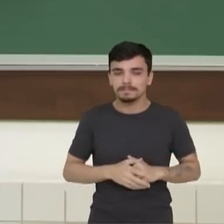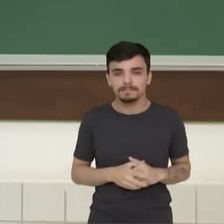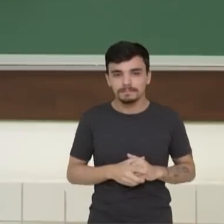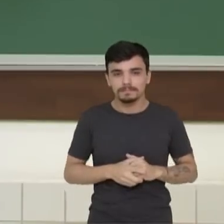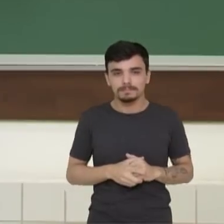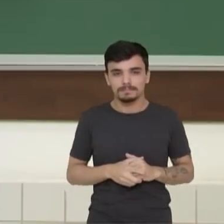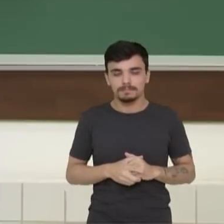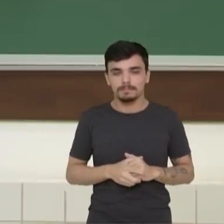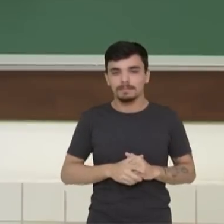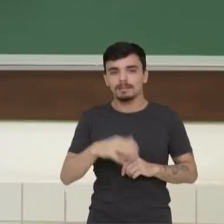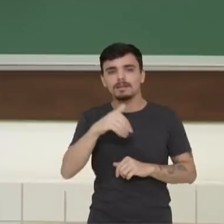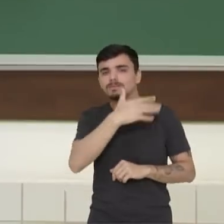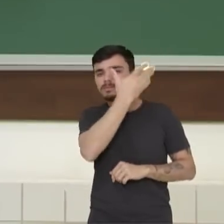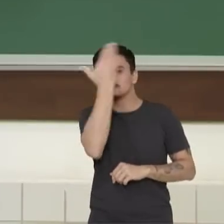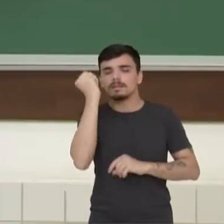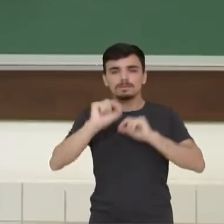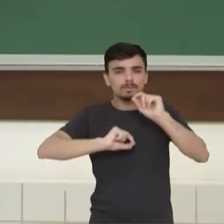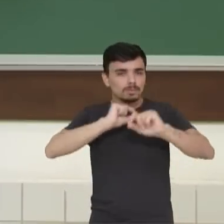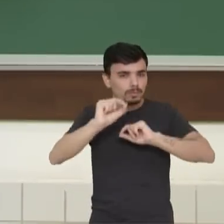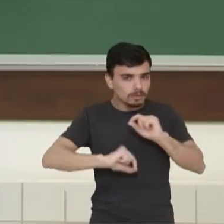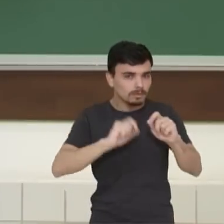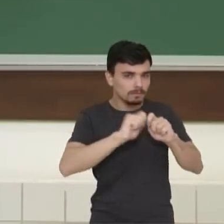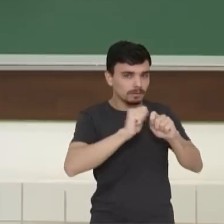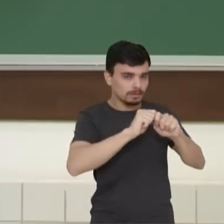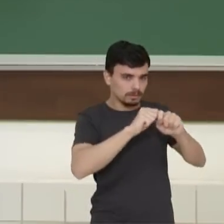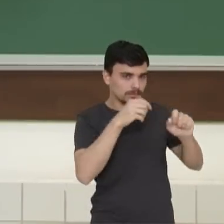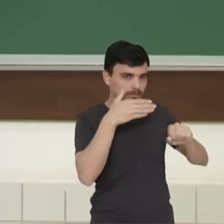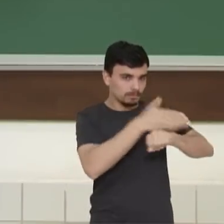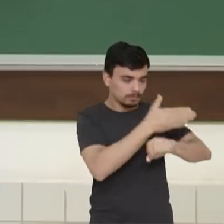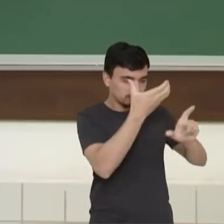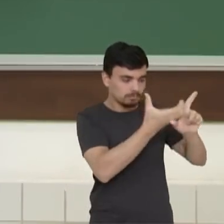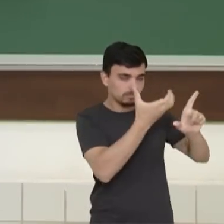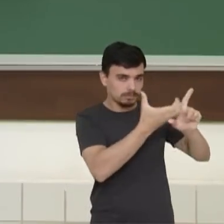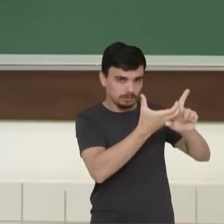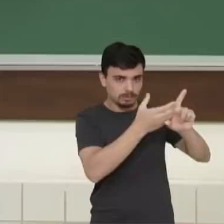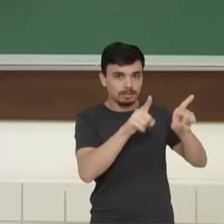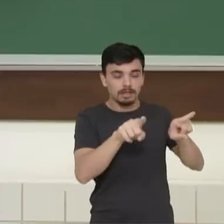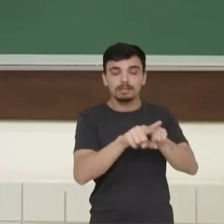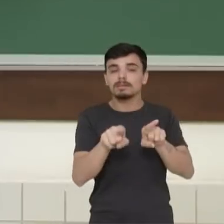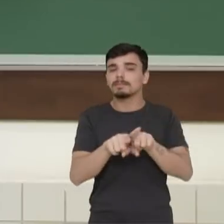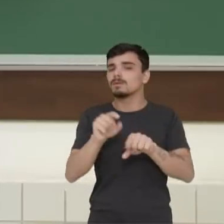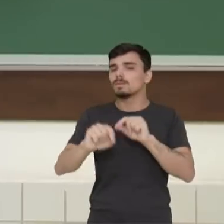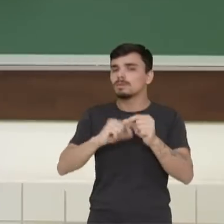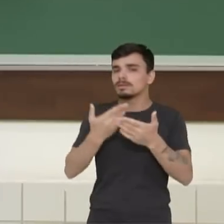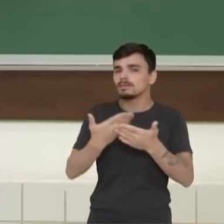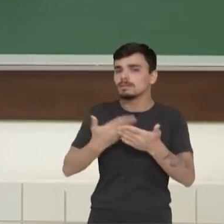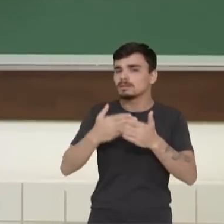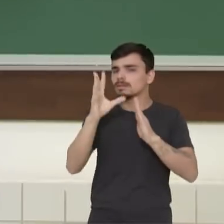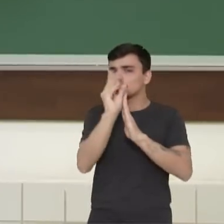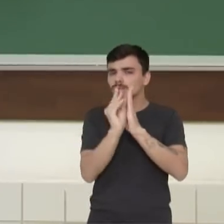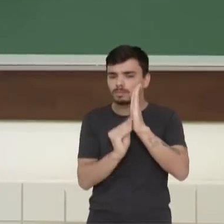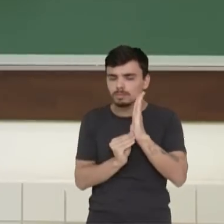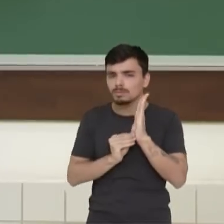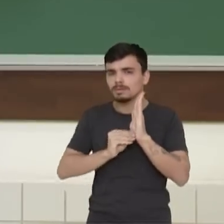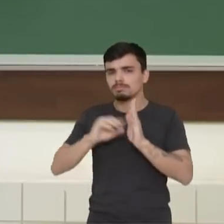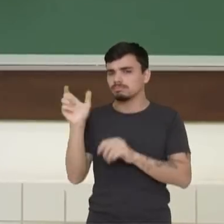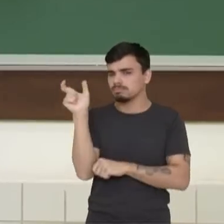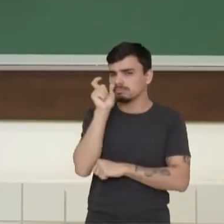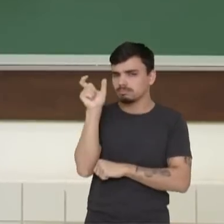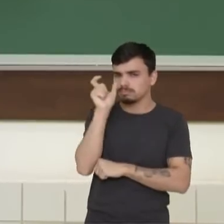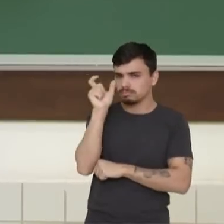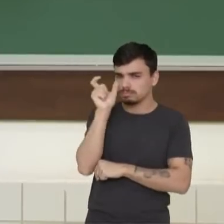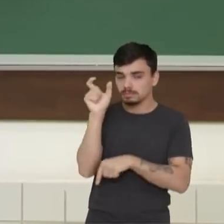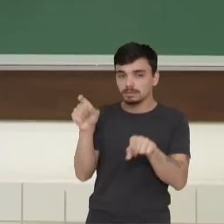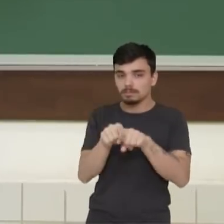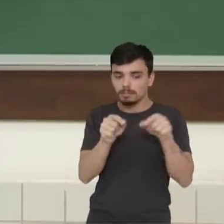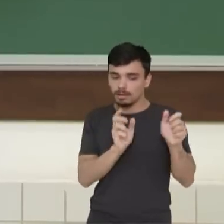Não esqueçam de fazer o registro de vocês no Classroom. E nós hoje vamos estudar um conteúdo muito interessante. Na verdade, a gente